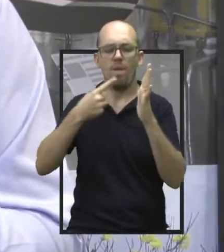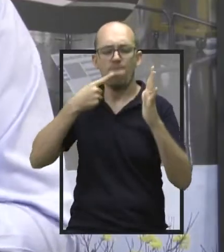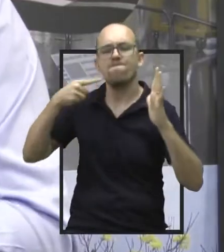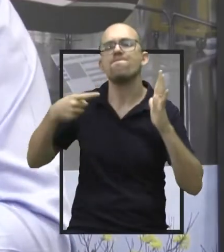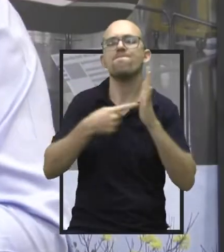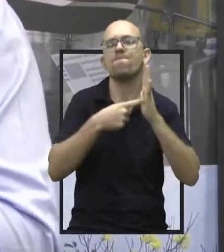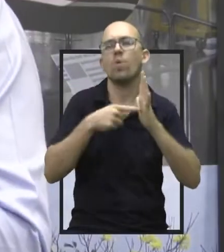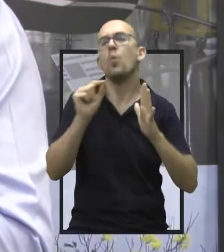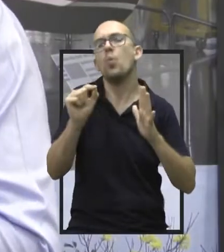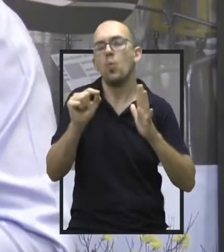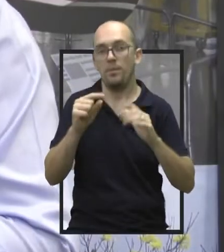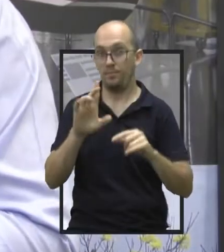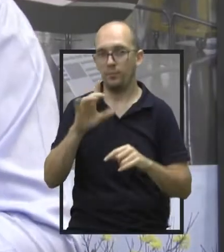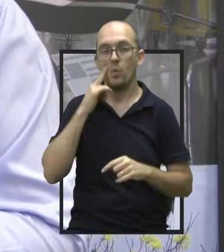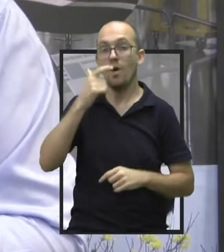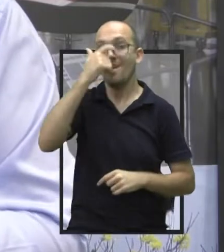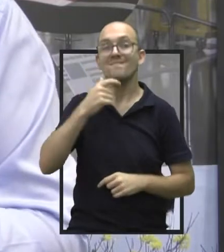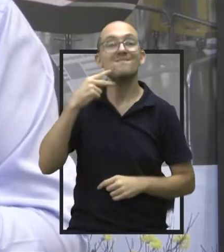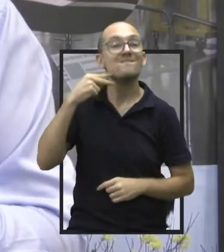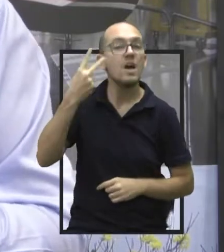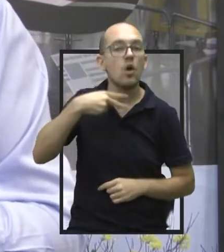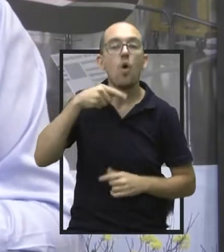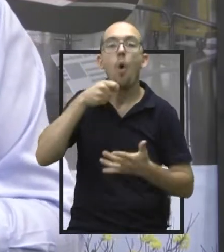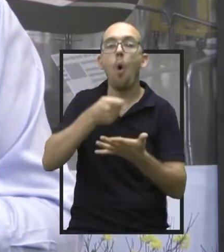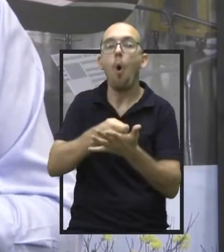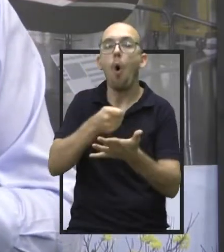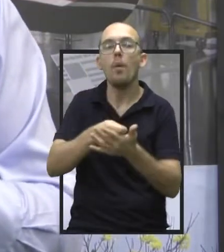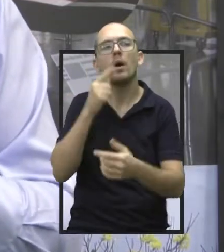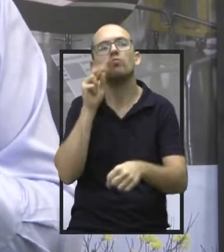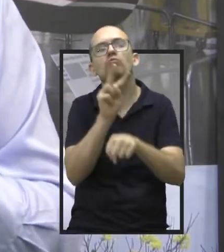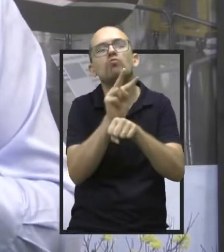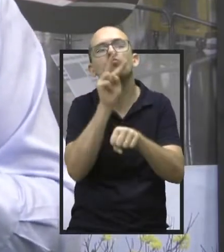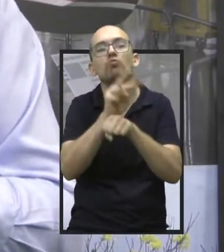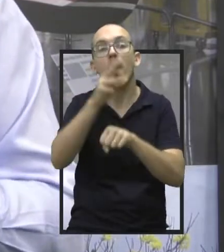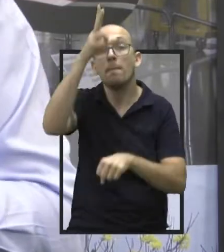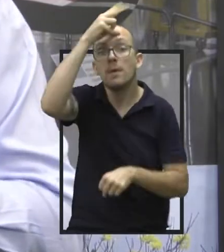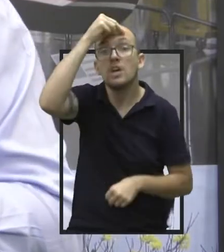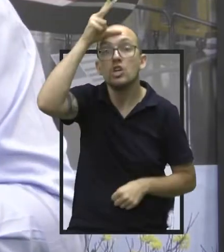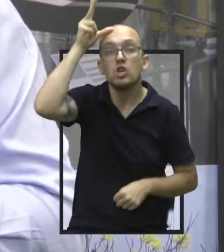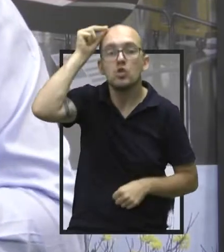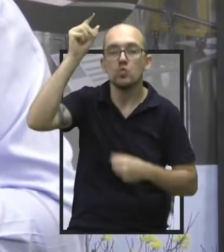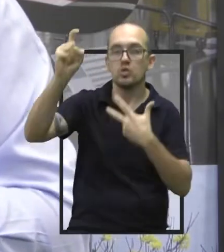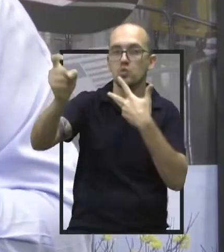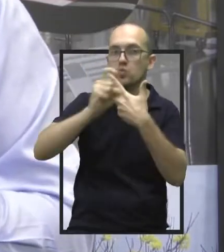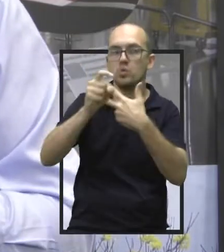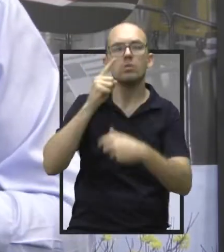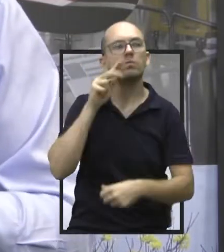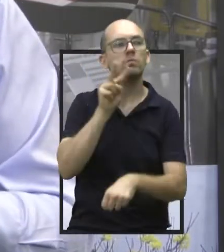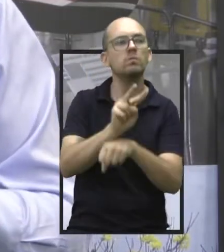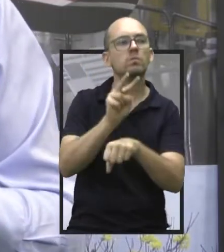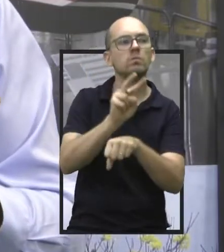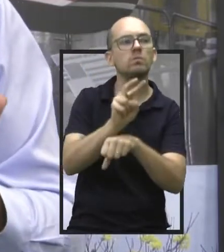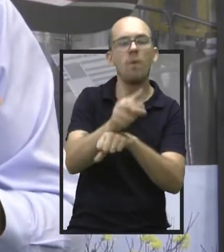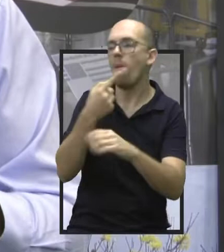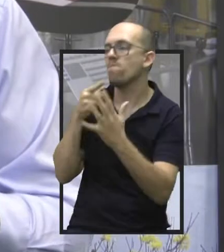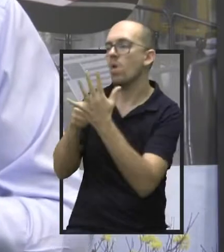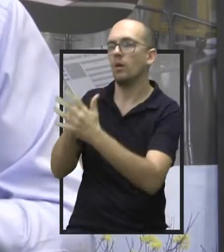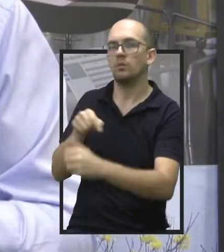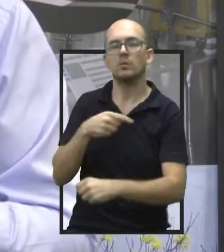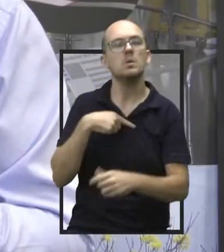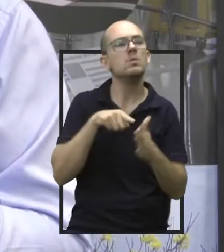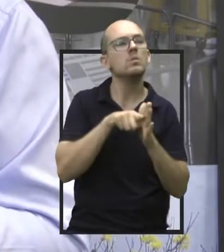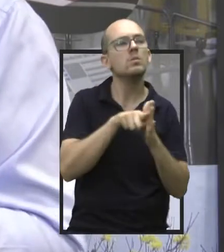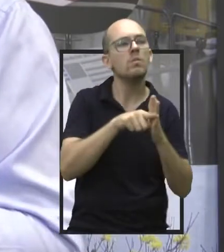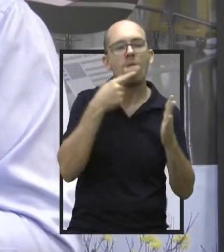tem a obrigação de fiscalizar o executivo. Você fiscalizando o executivo, você acha a